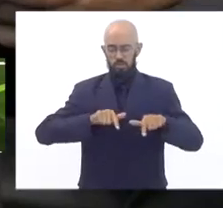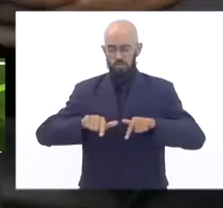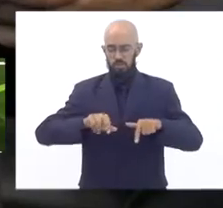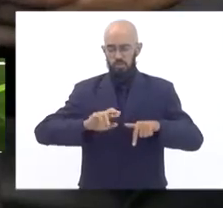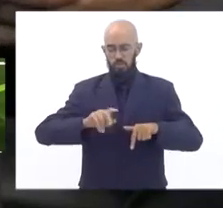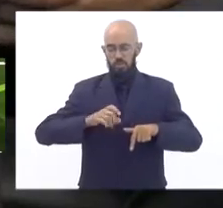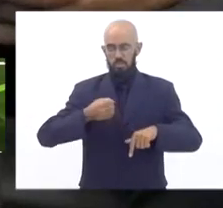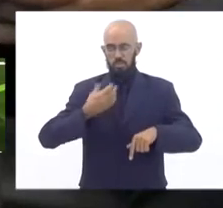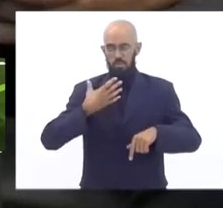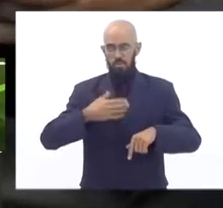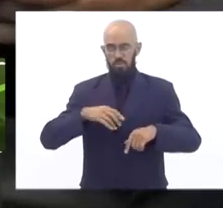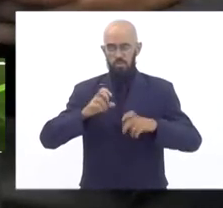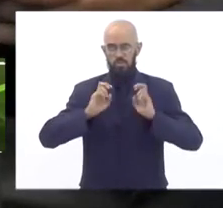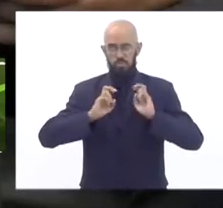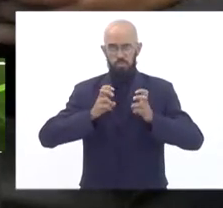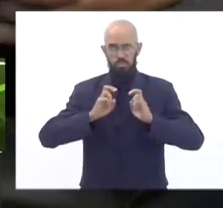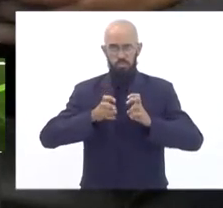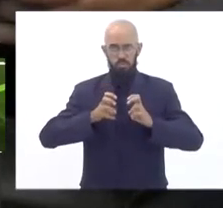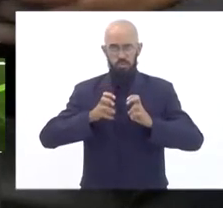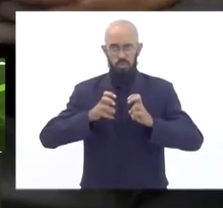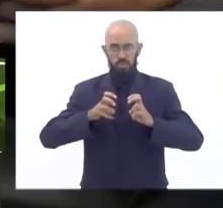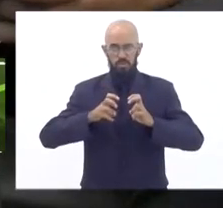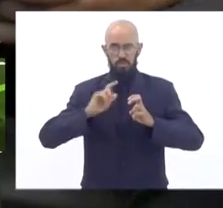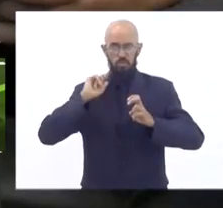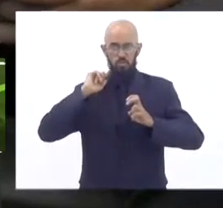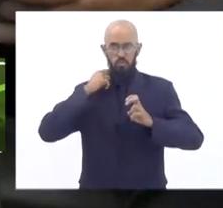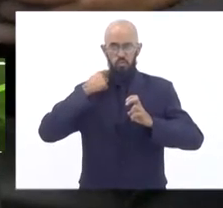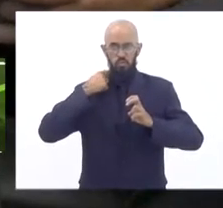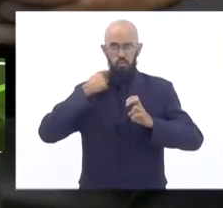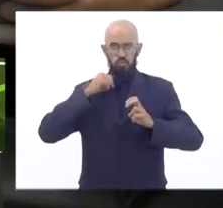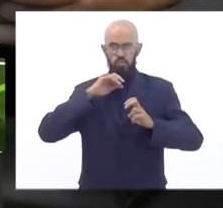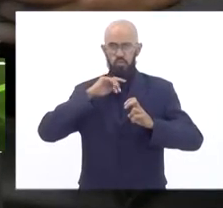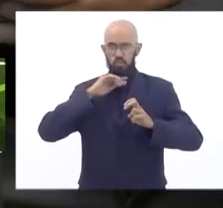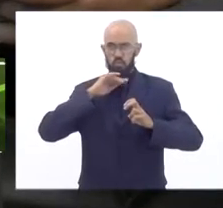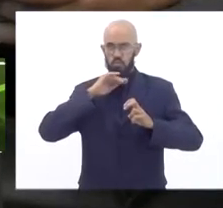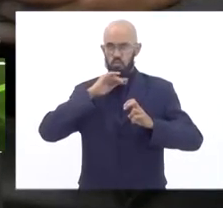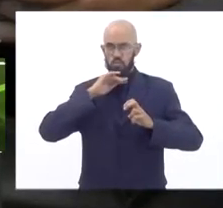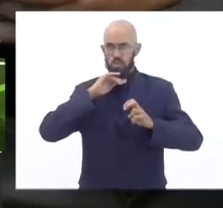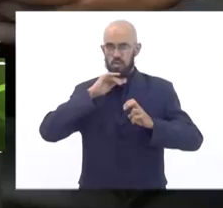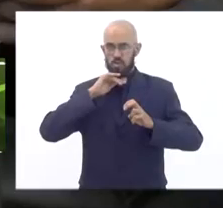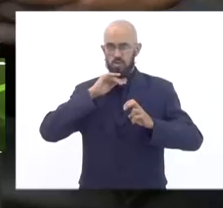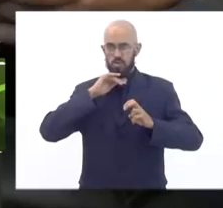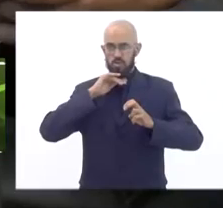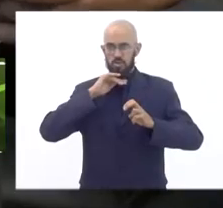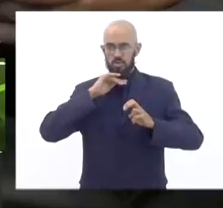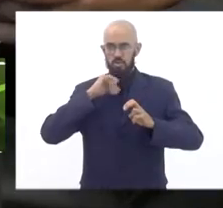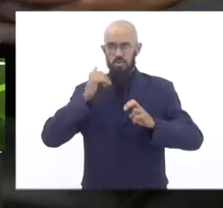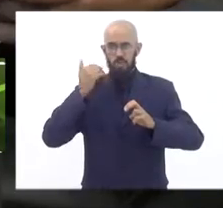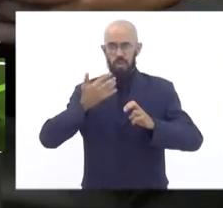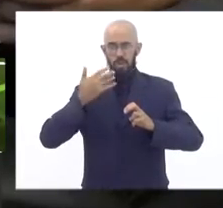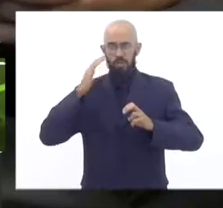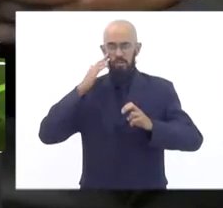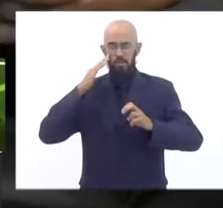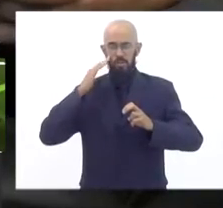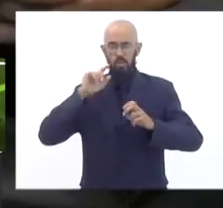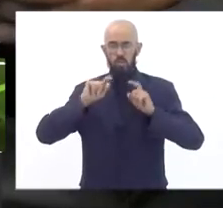trens estão caindo aos pedaços, sujos, né? Então, eu queria entender o que o